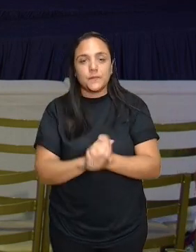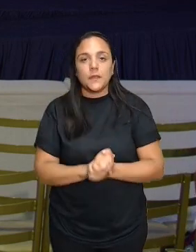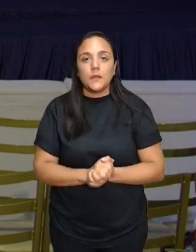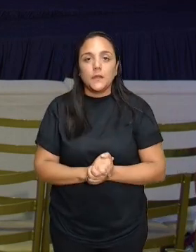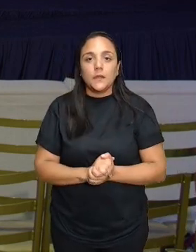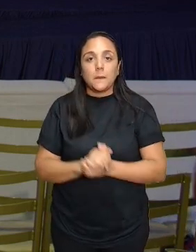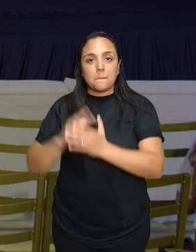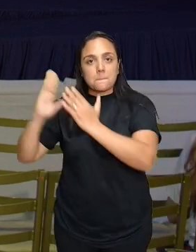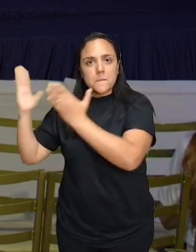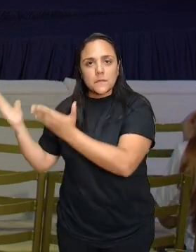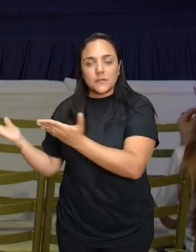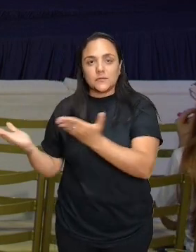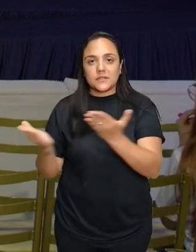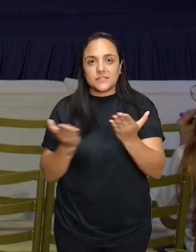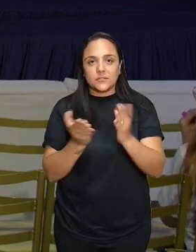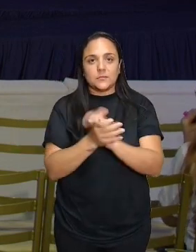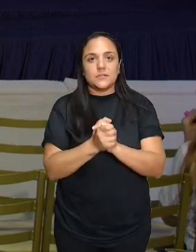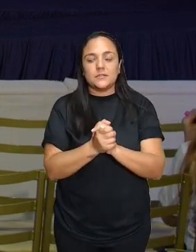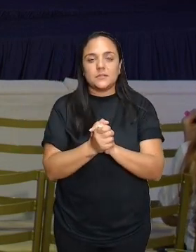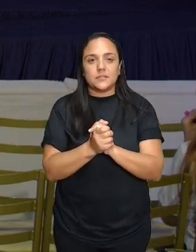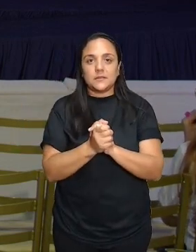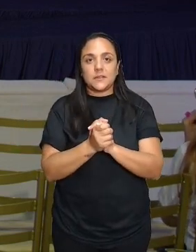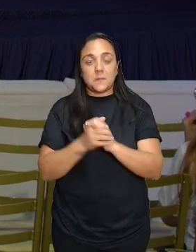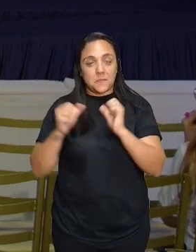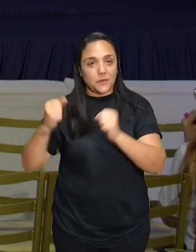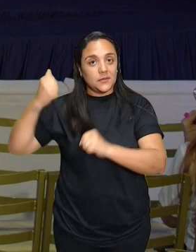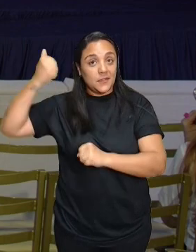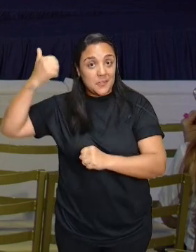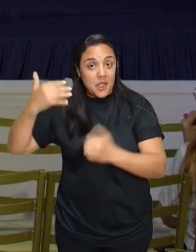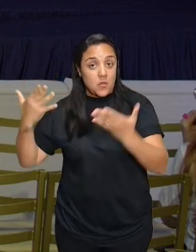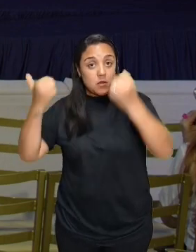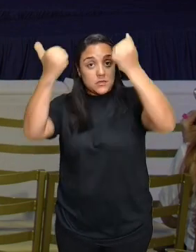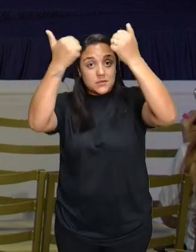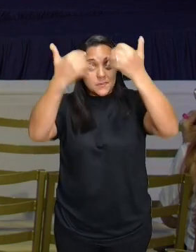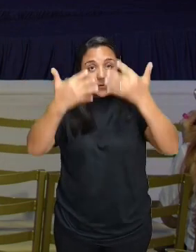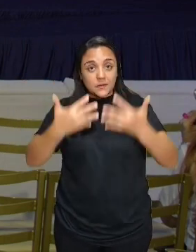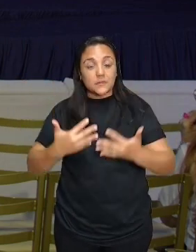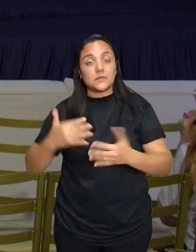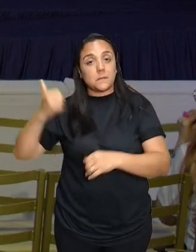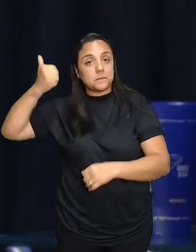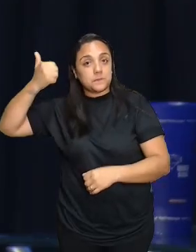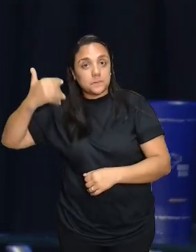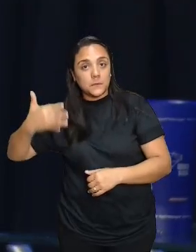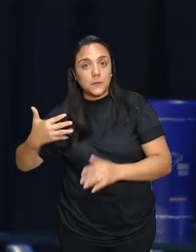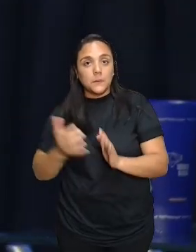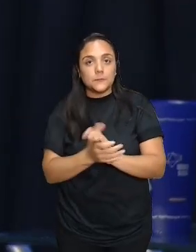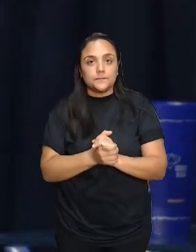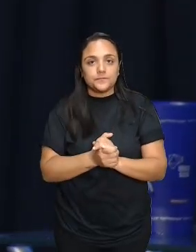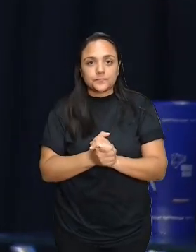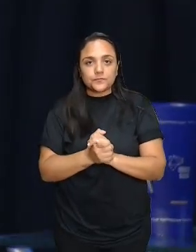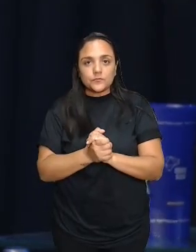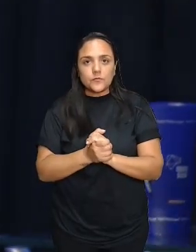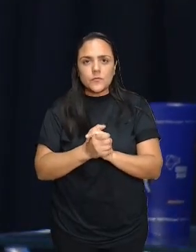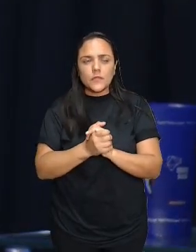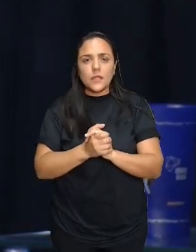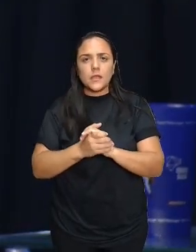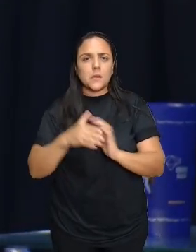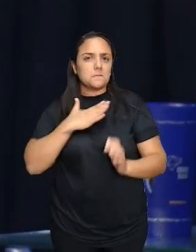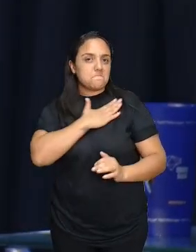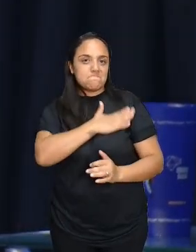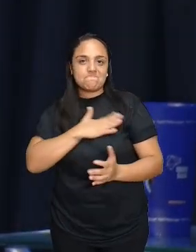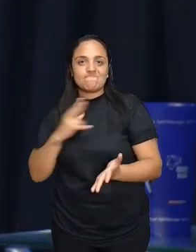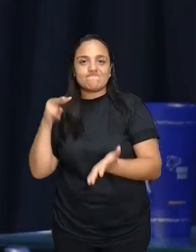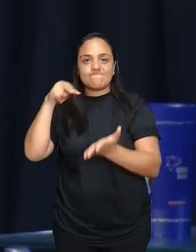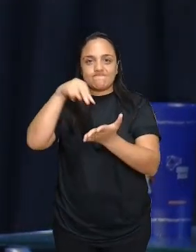bem-vindo. Se apresenta, conta pra gente um pouquinho da Matura e faz a sua audiodescrição. Obrigado, Carol. Bom, prazer estar aqui com